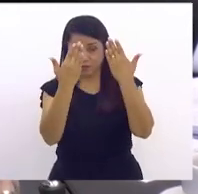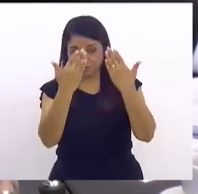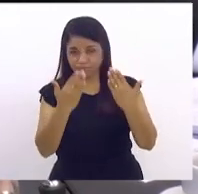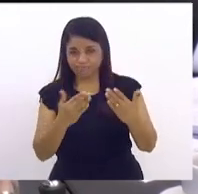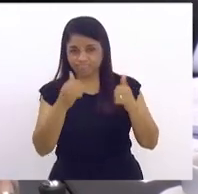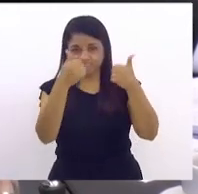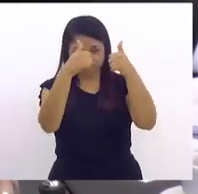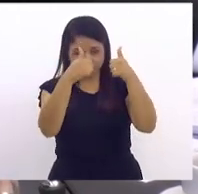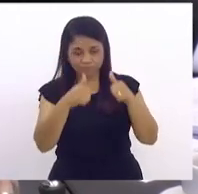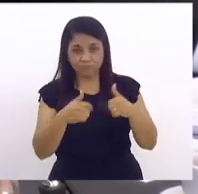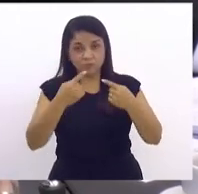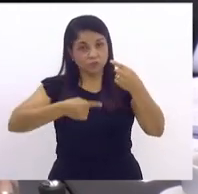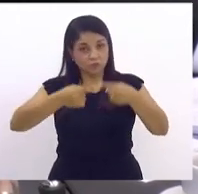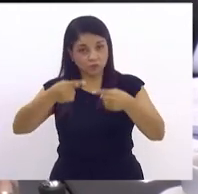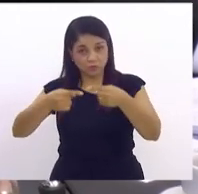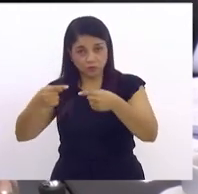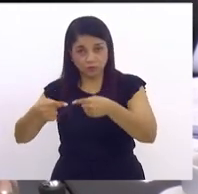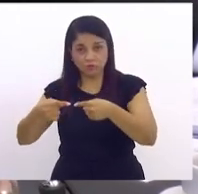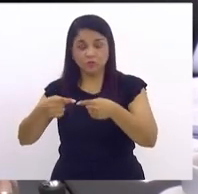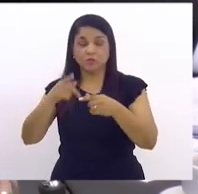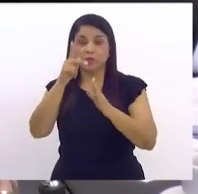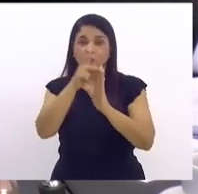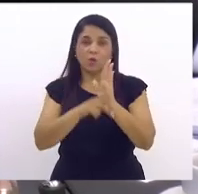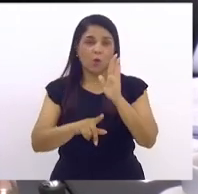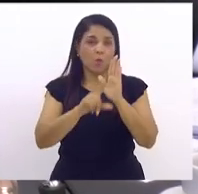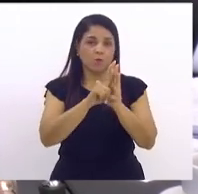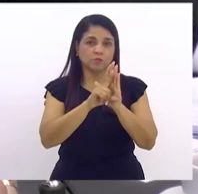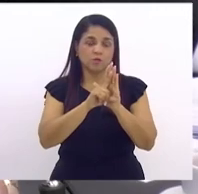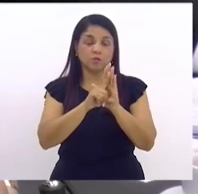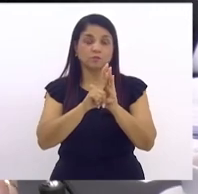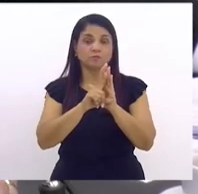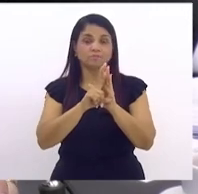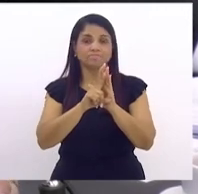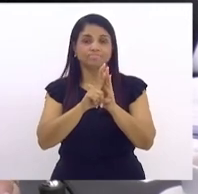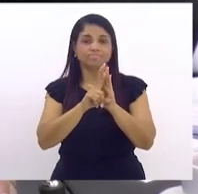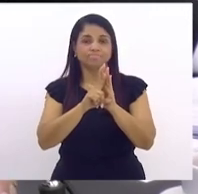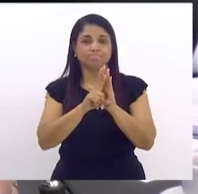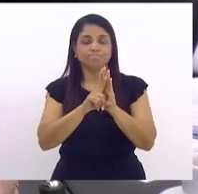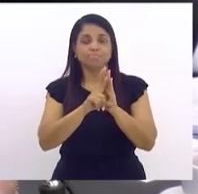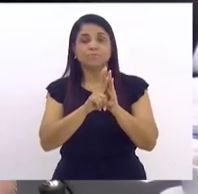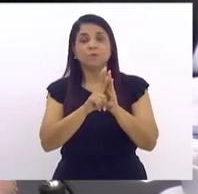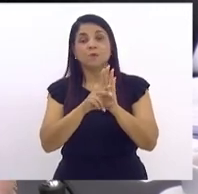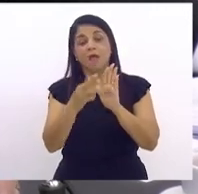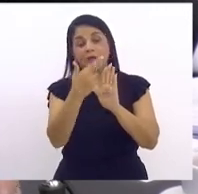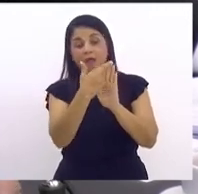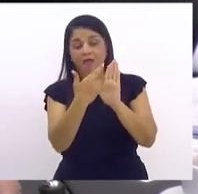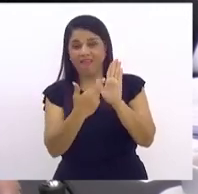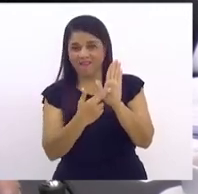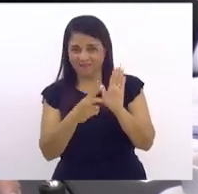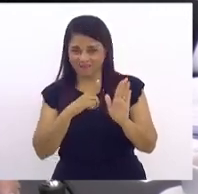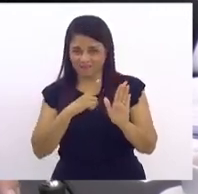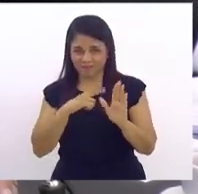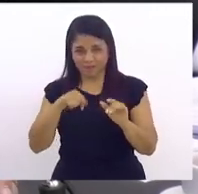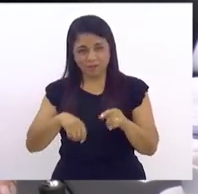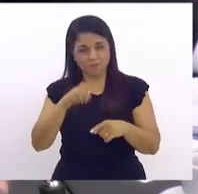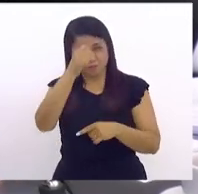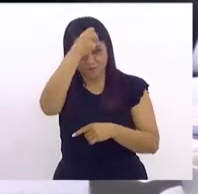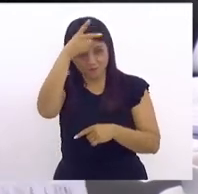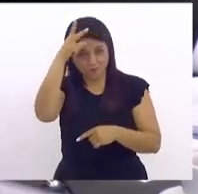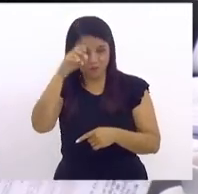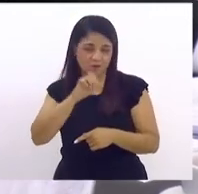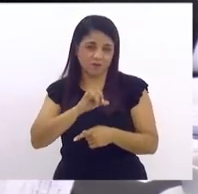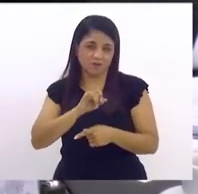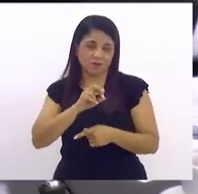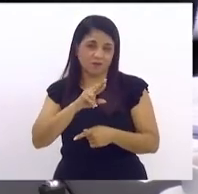para tentar transformar o projeto, não mais um impeditivo, mas criando algum regramento, que aí não é só na Prefeitura do Rio, não. Tem outros lugares